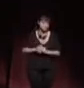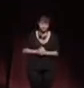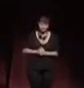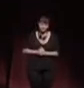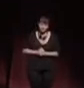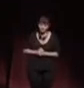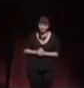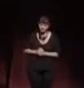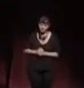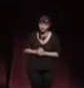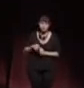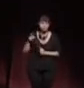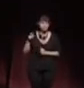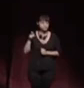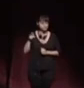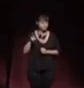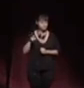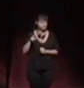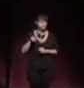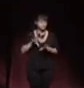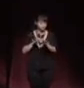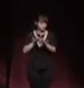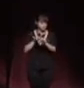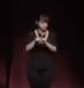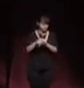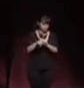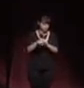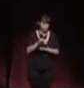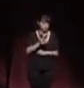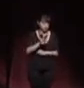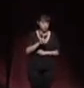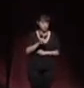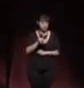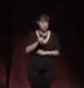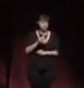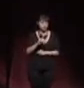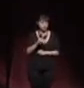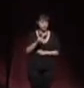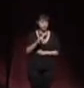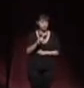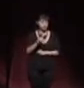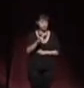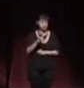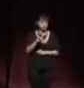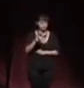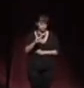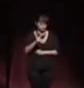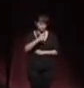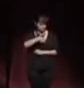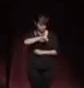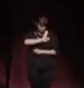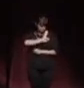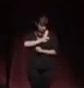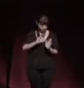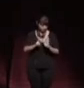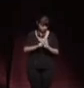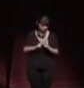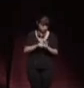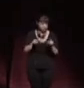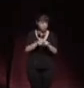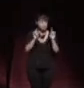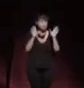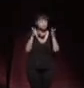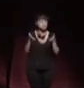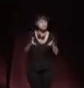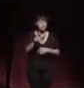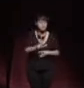é licenciada em Filologia Hispânica, é especialista na promoção de leitura e literatura infantil e